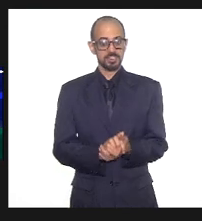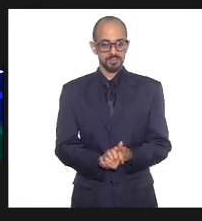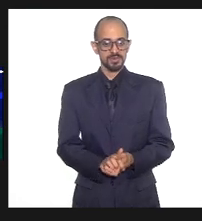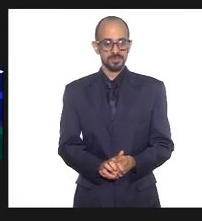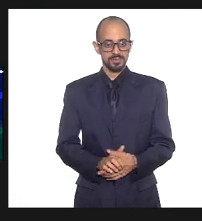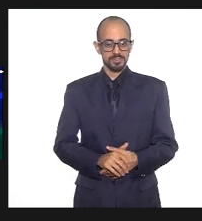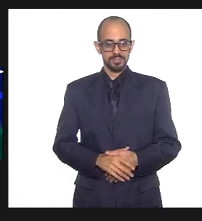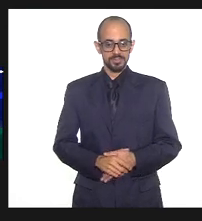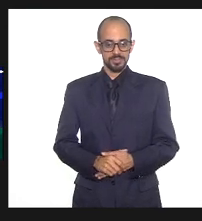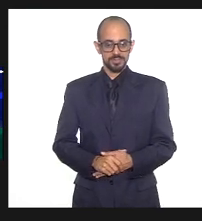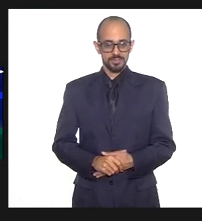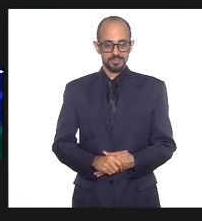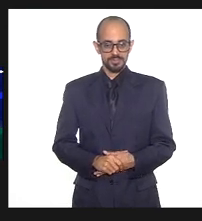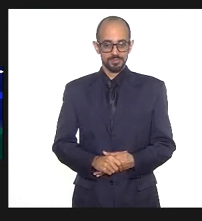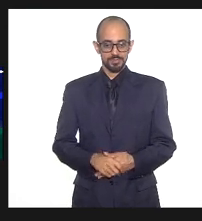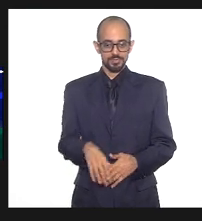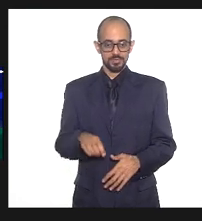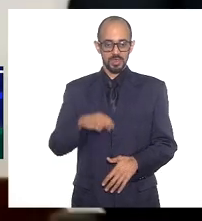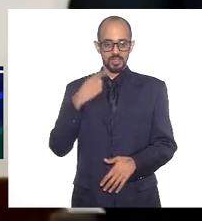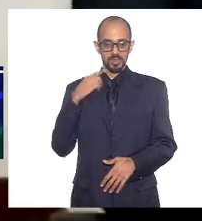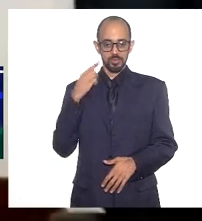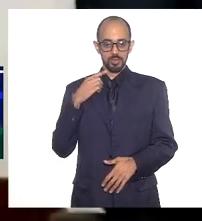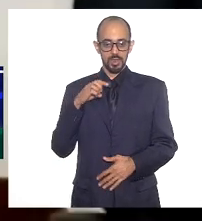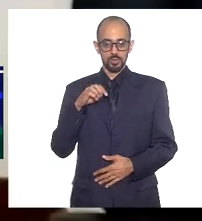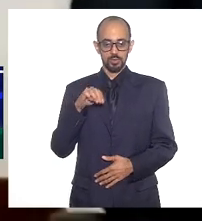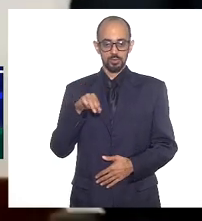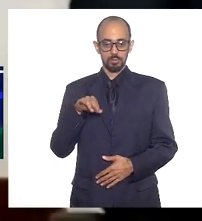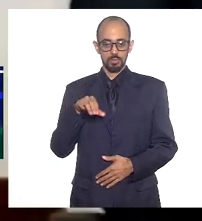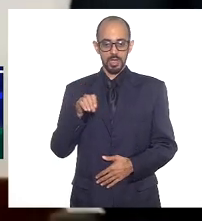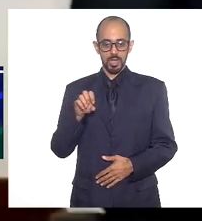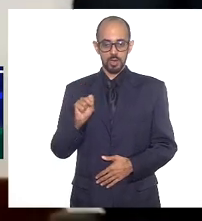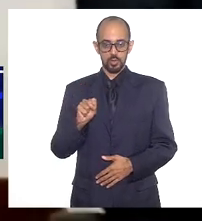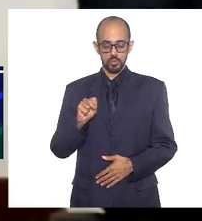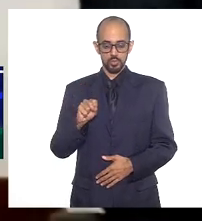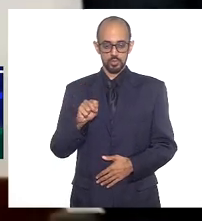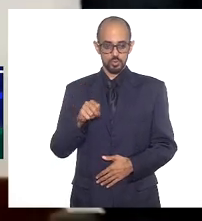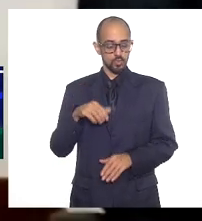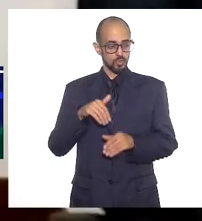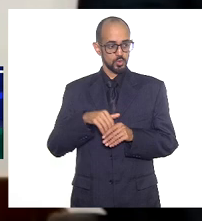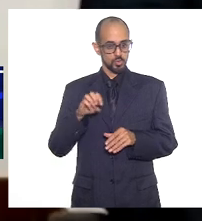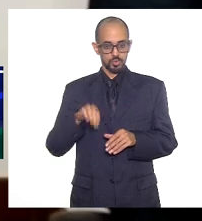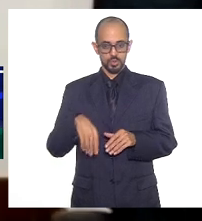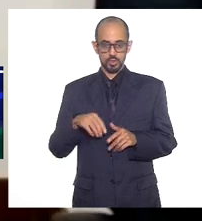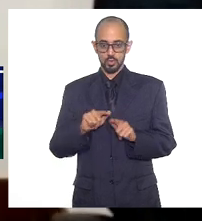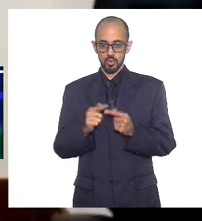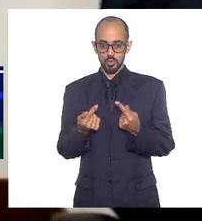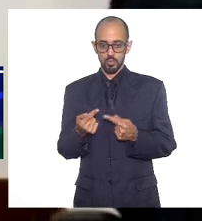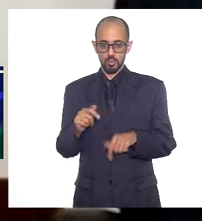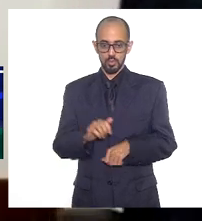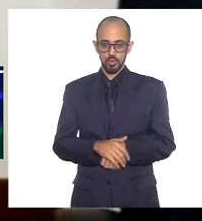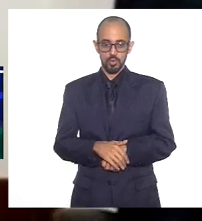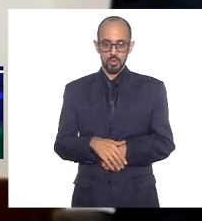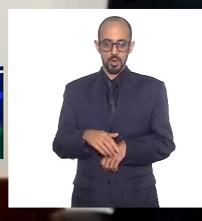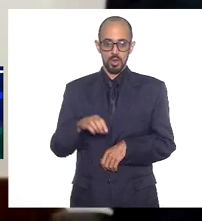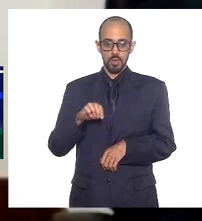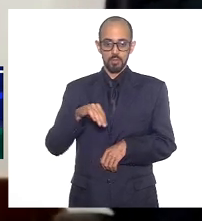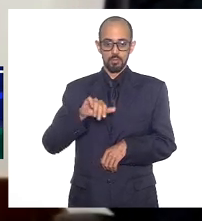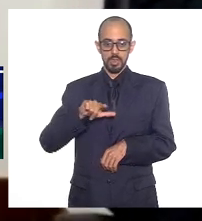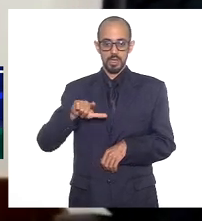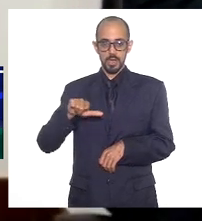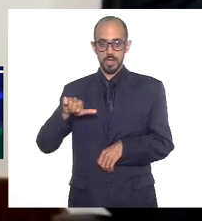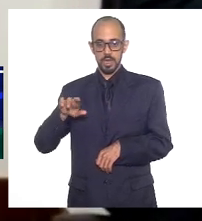deputado Marcos Abraão Marcos Abraão votou sim deputado Marcos Miller